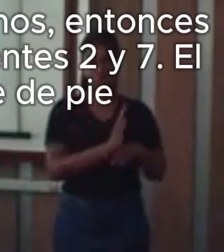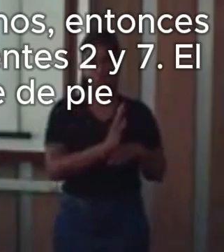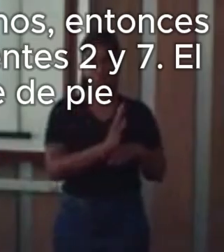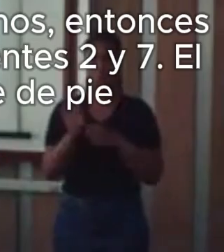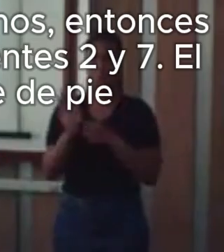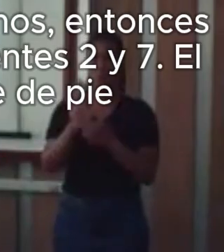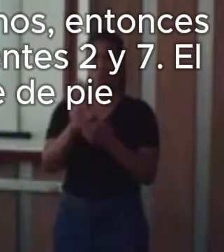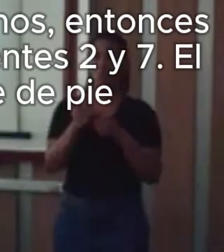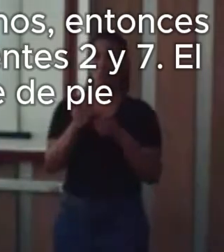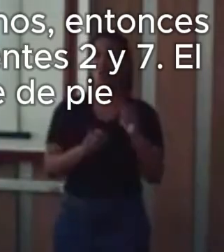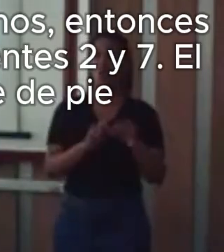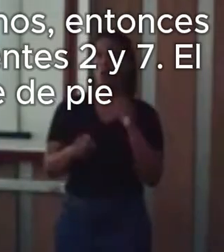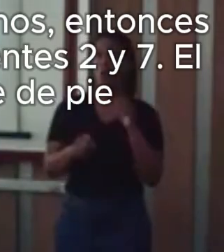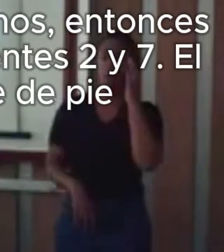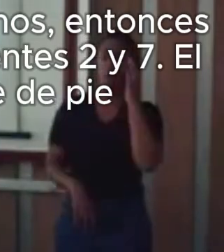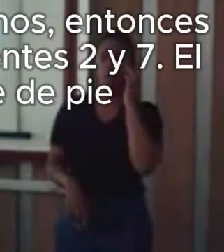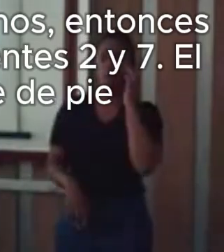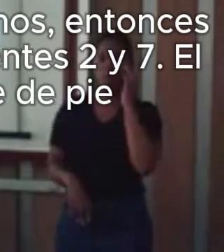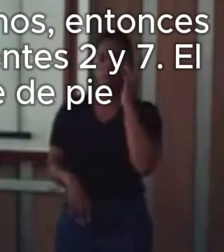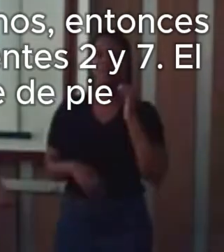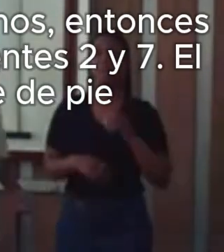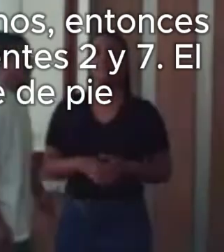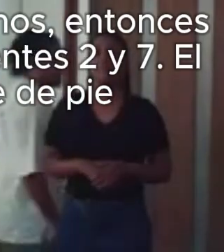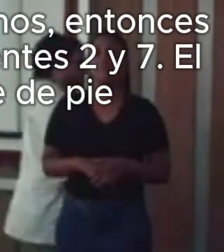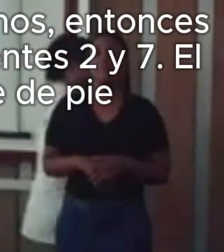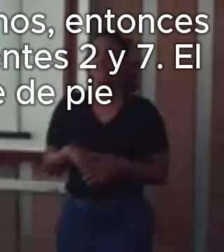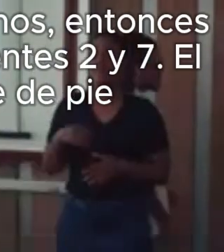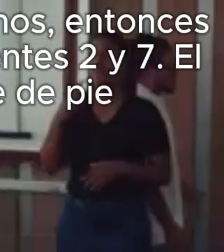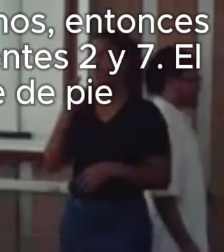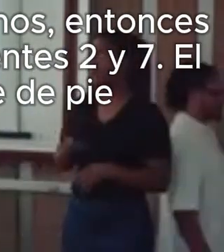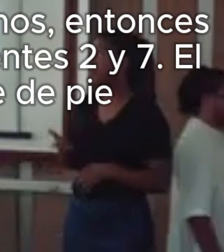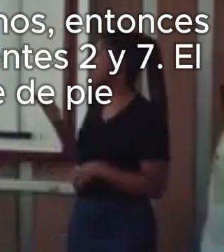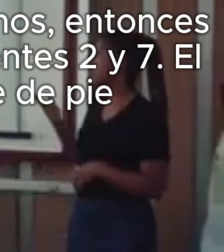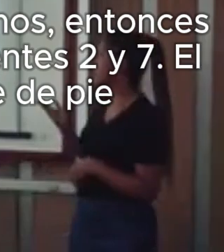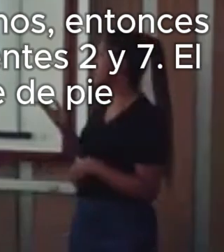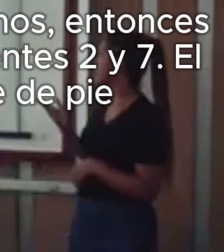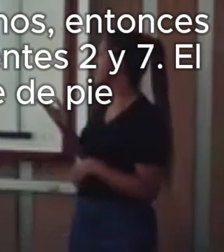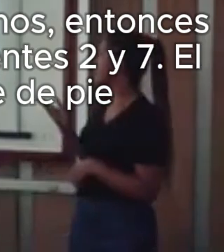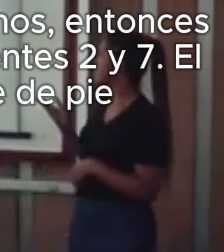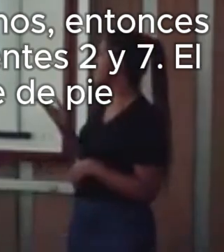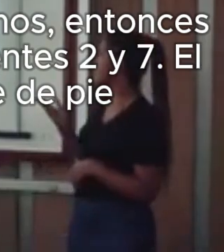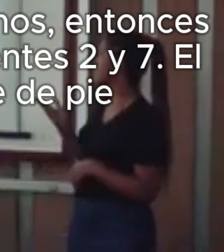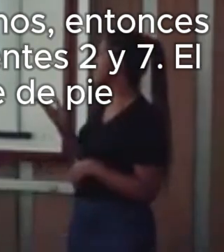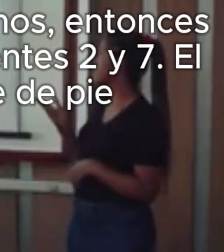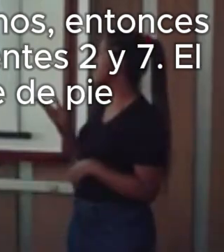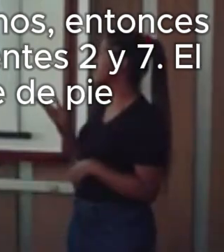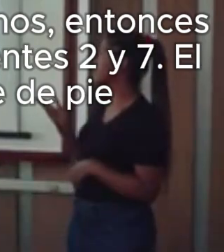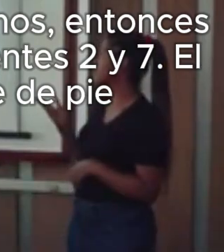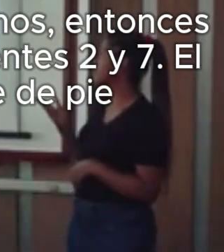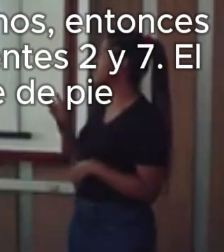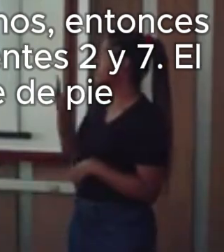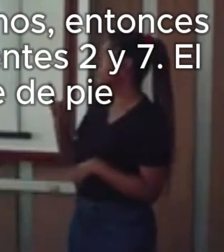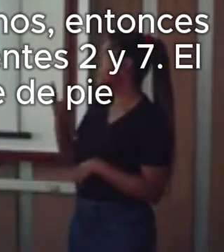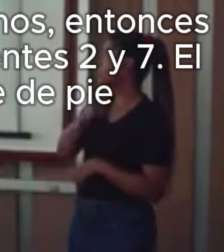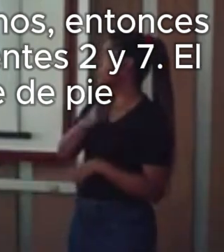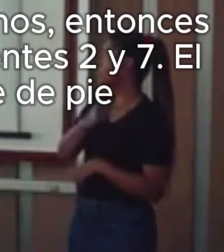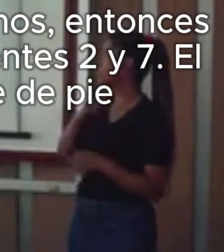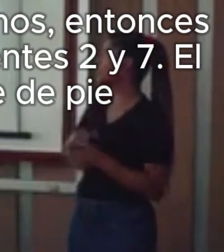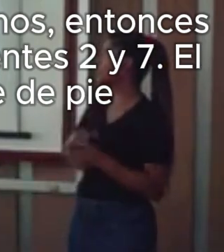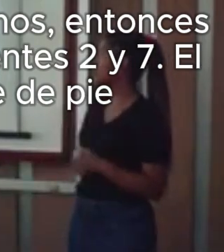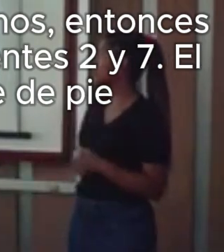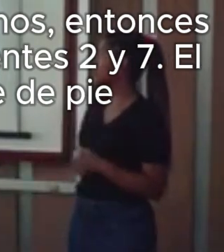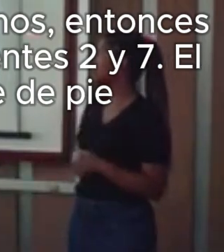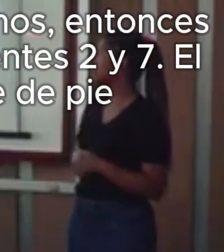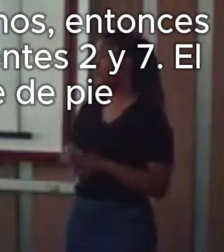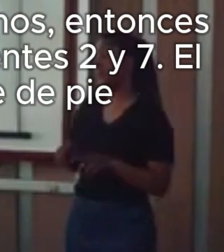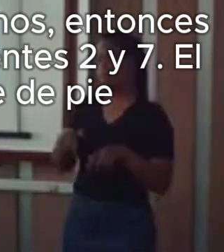mostrando mais em vídeo. Então, esse aqui é o 2, esse é o 7. Ele mexe a perna também,